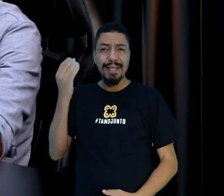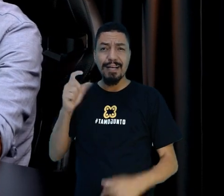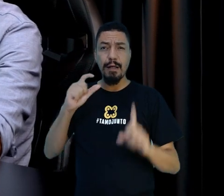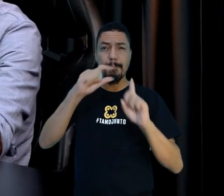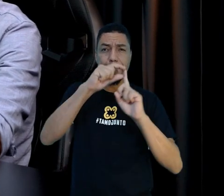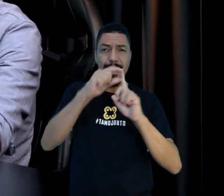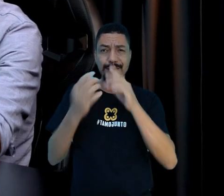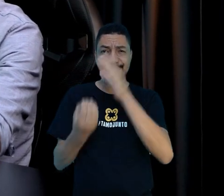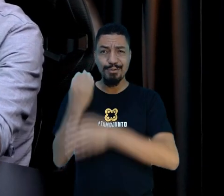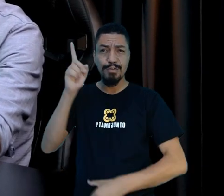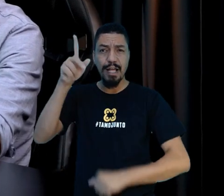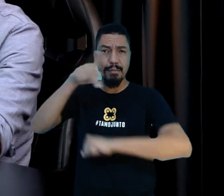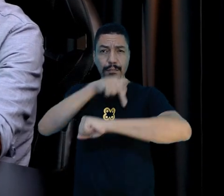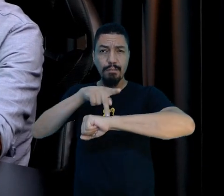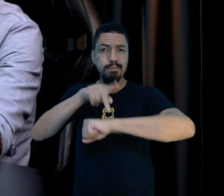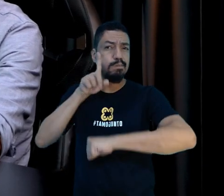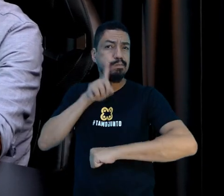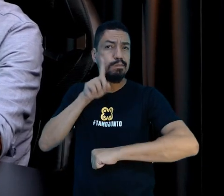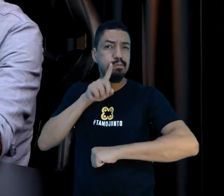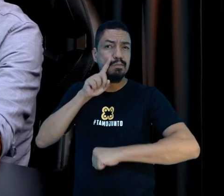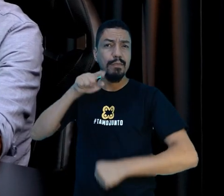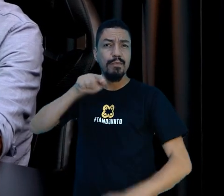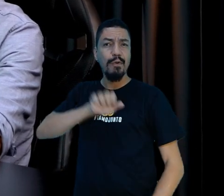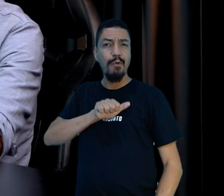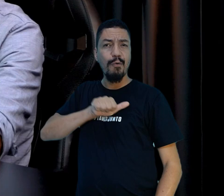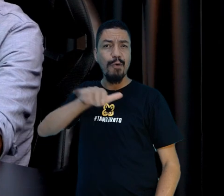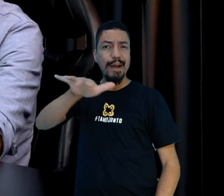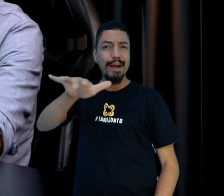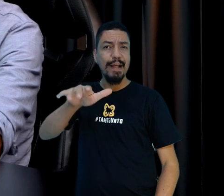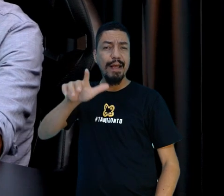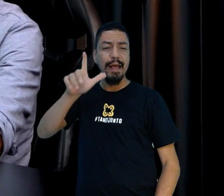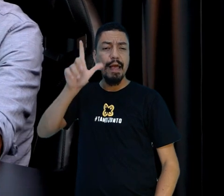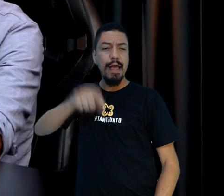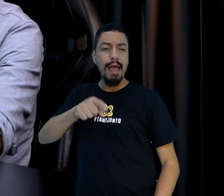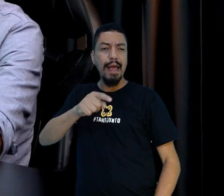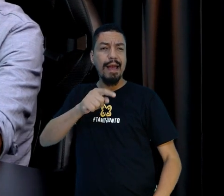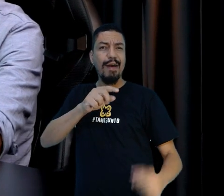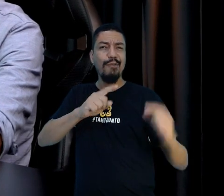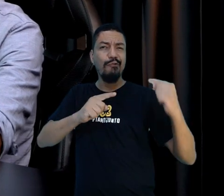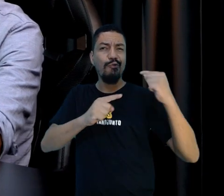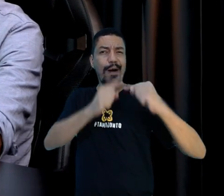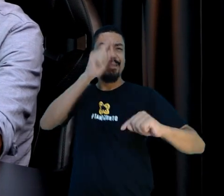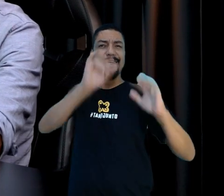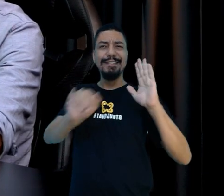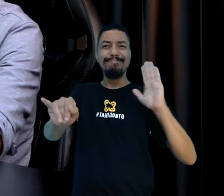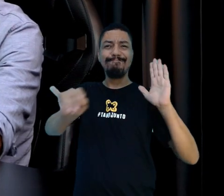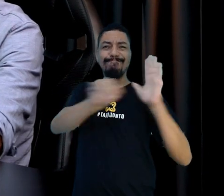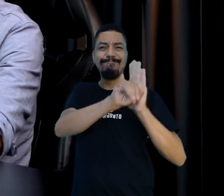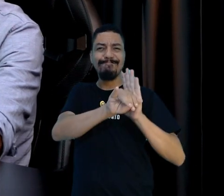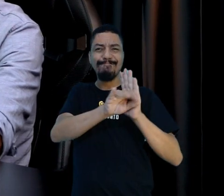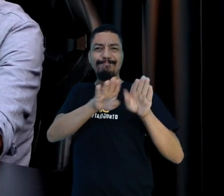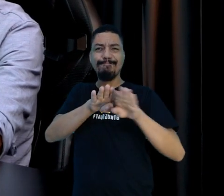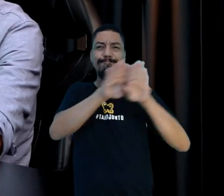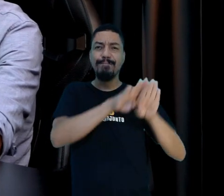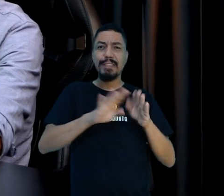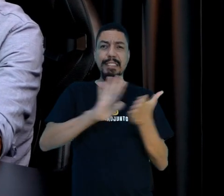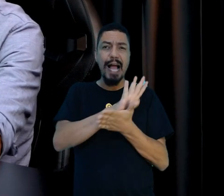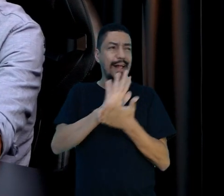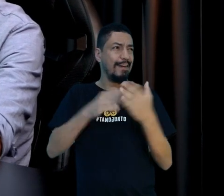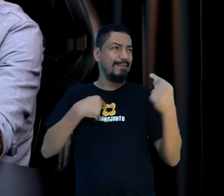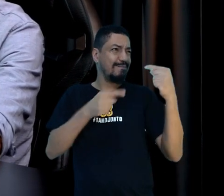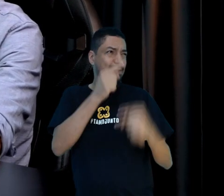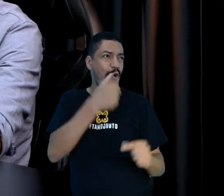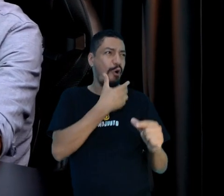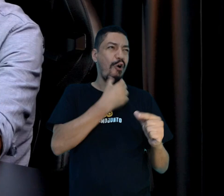originalmente, né, esse termo surgiu nos Estados Unidos, como uma tentativa de contra-identidade. Então, são pessoas que, em geral, não se